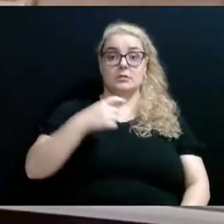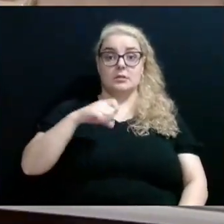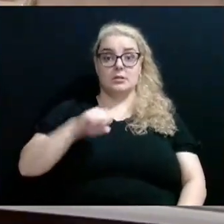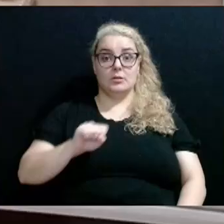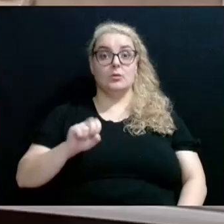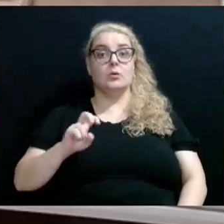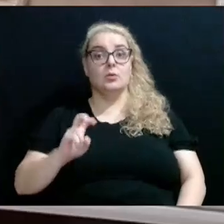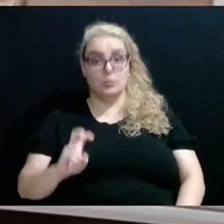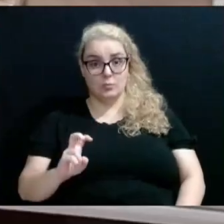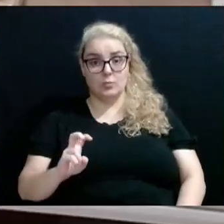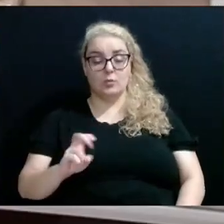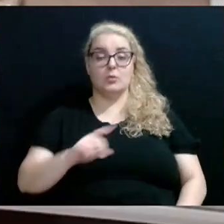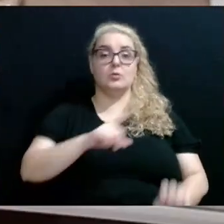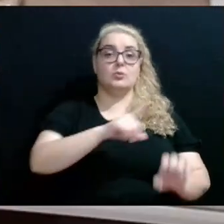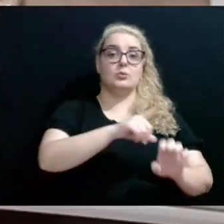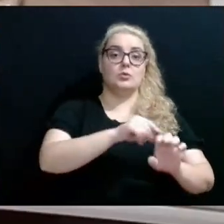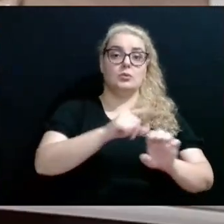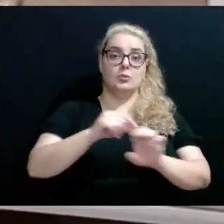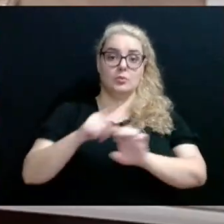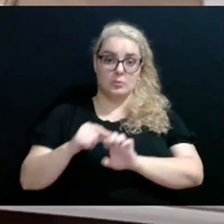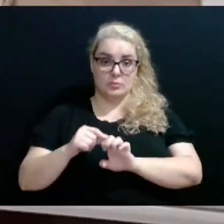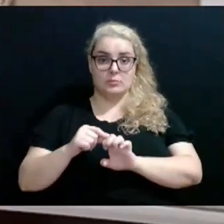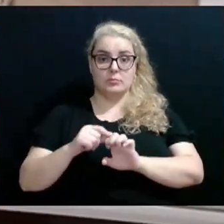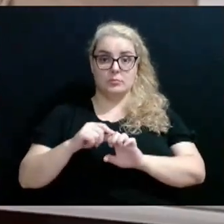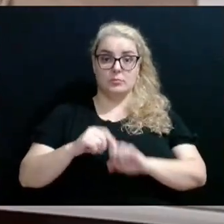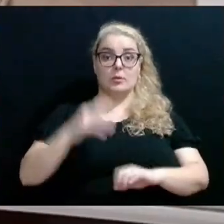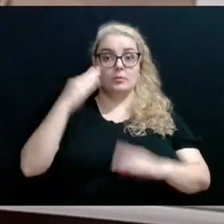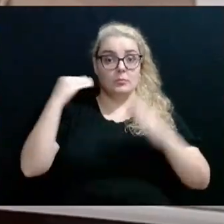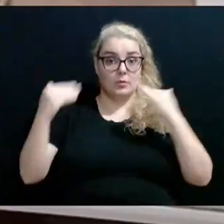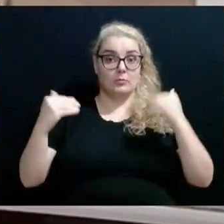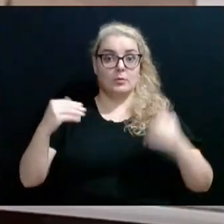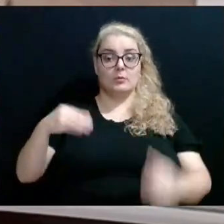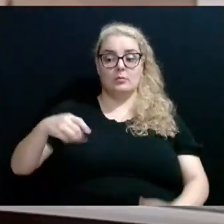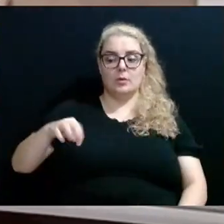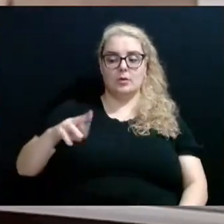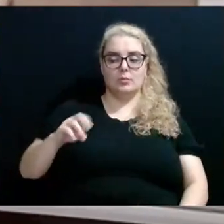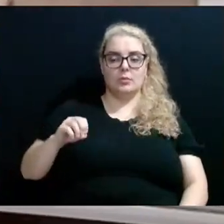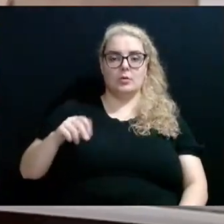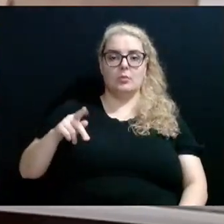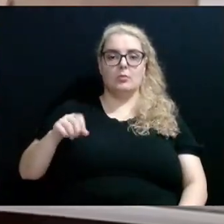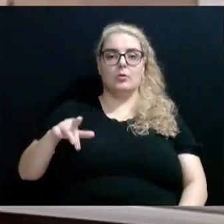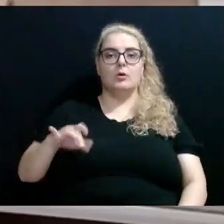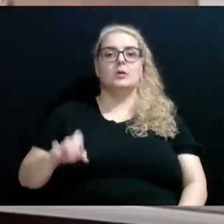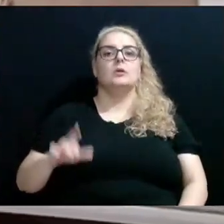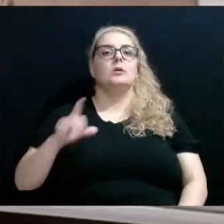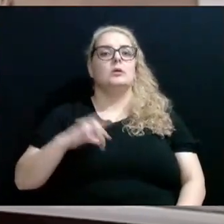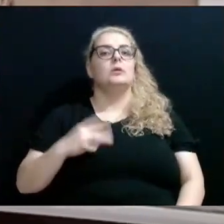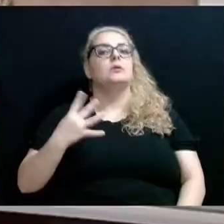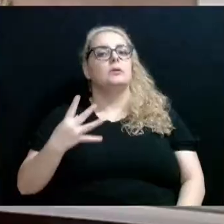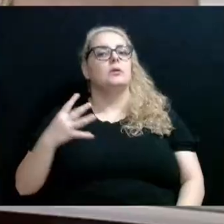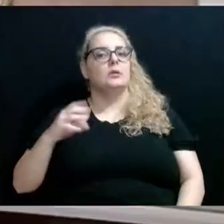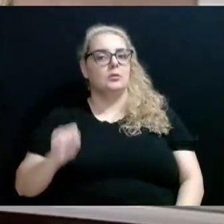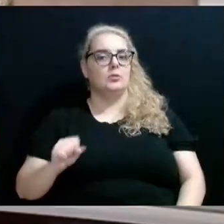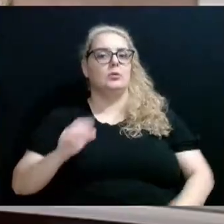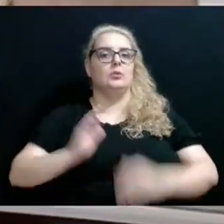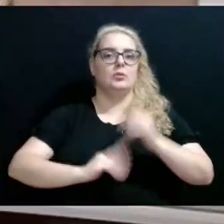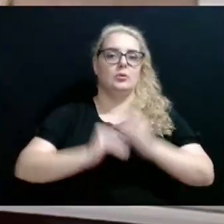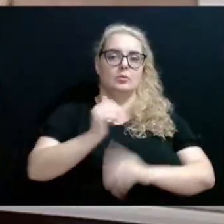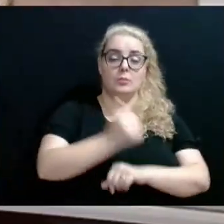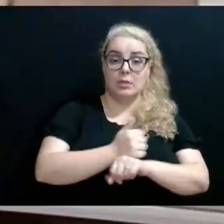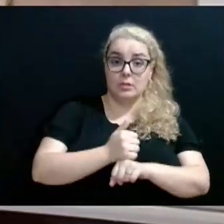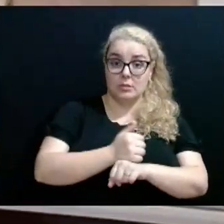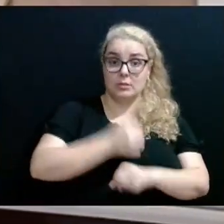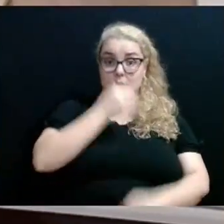185 empreendedores, com destaque para a metrópole, que aí tem 48 profissionais.